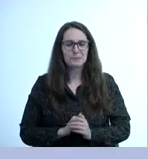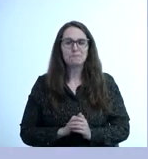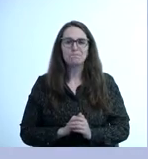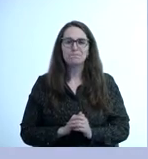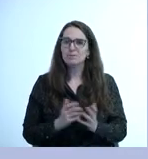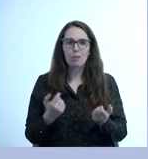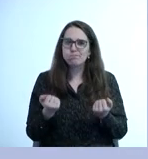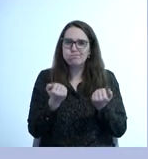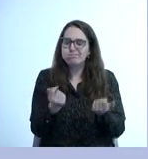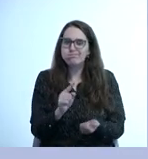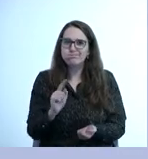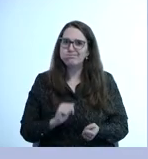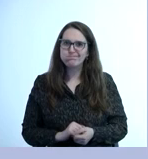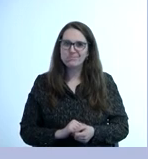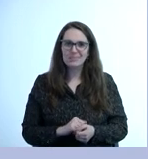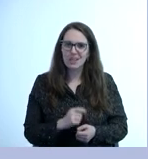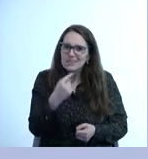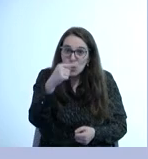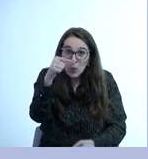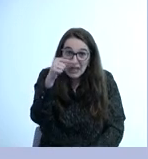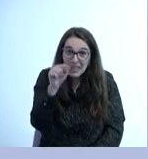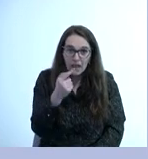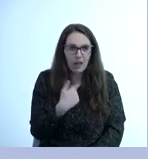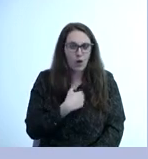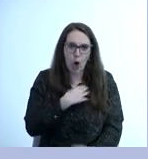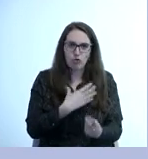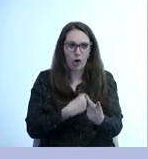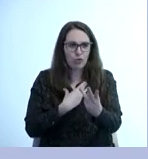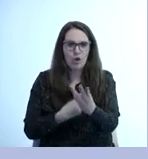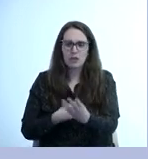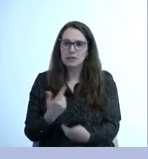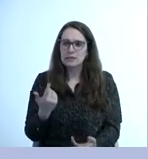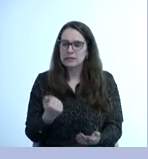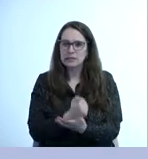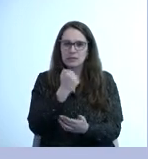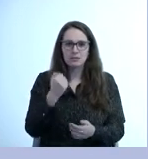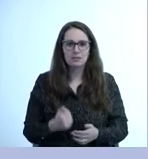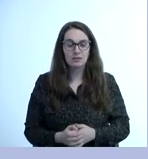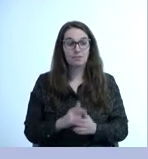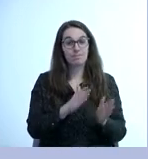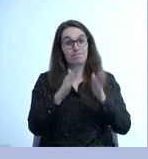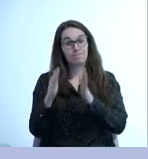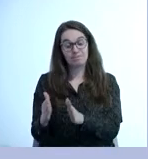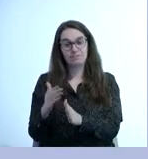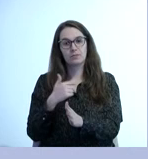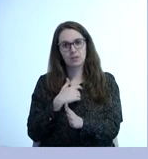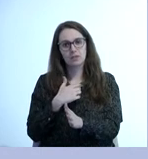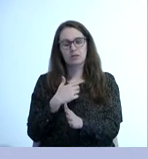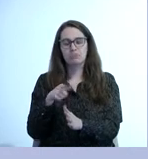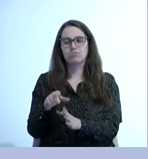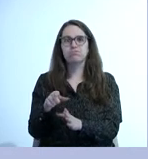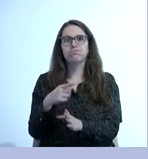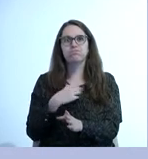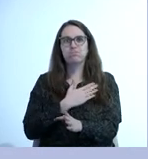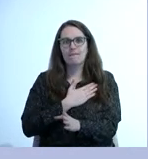Mas não encontrei uma única. E, por outro lado, encontrei obras de que gosto